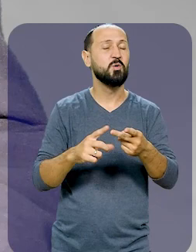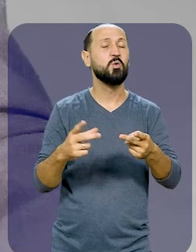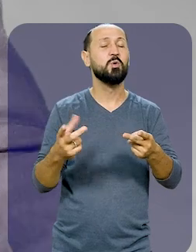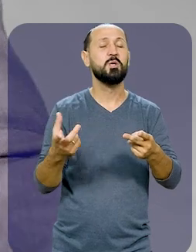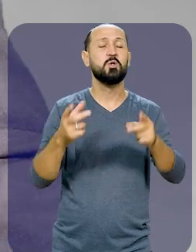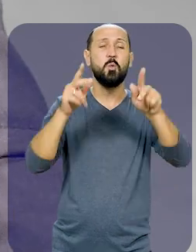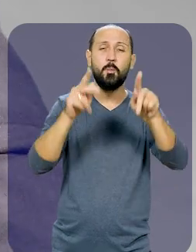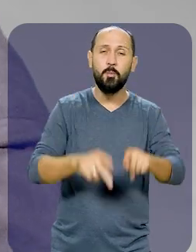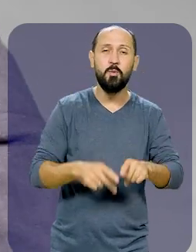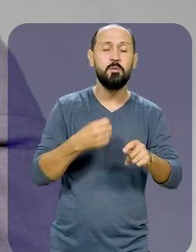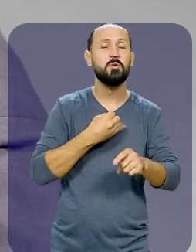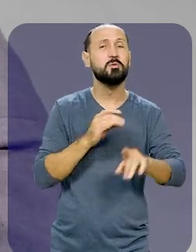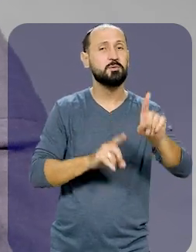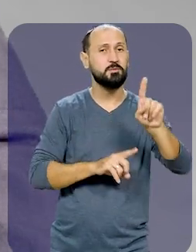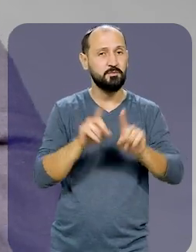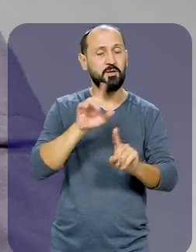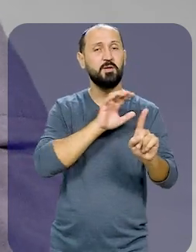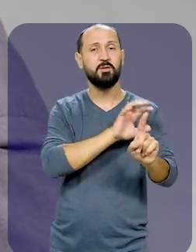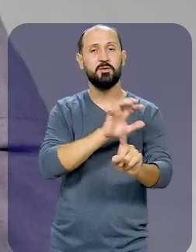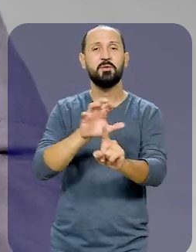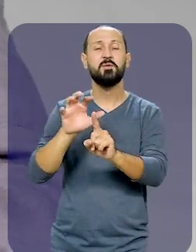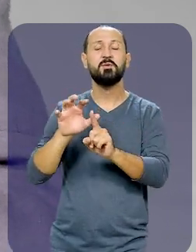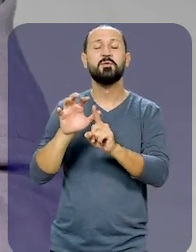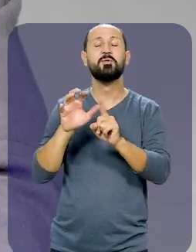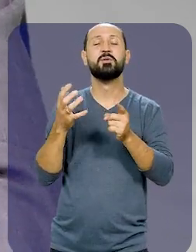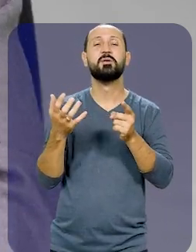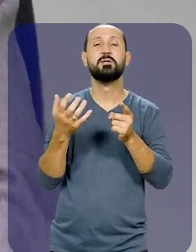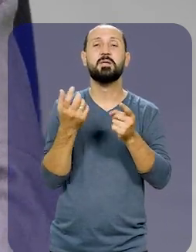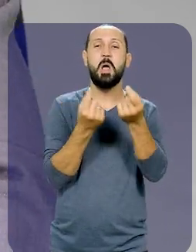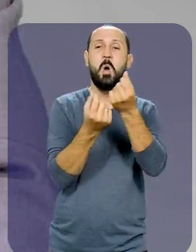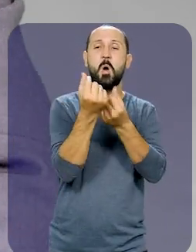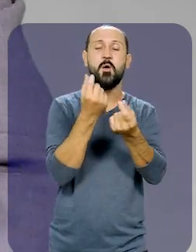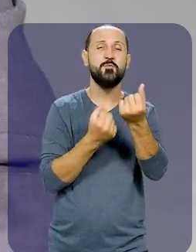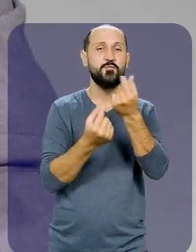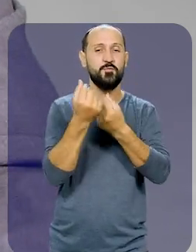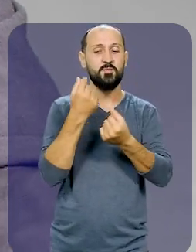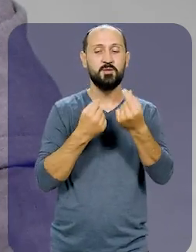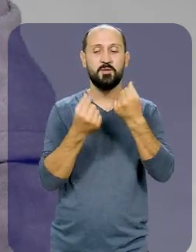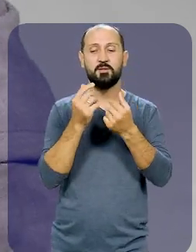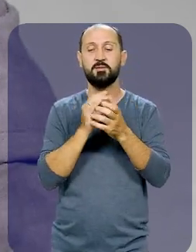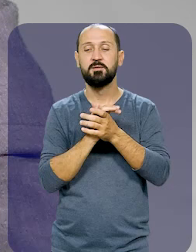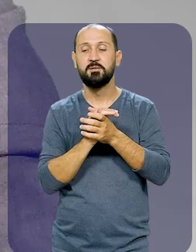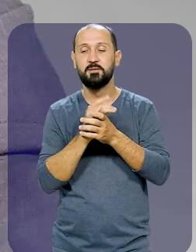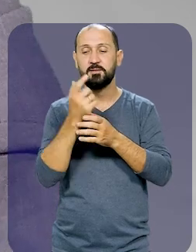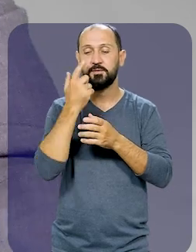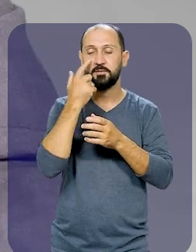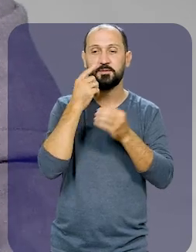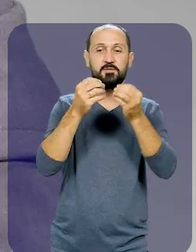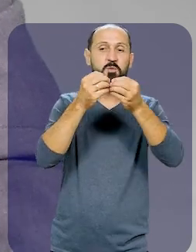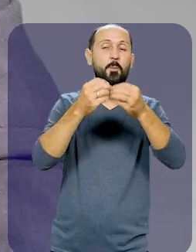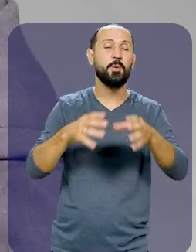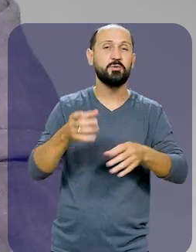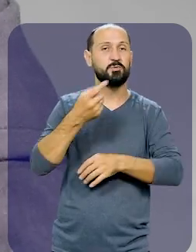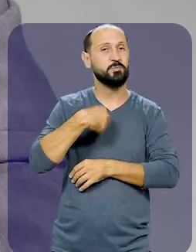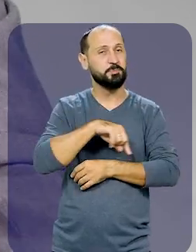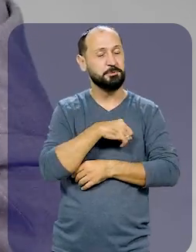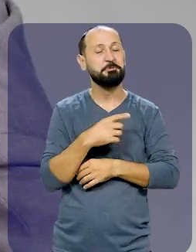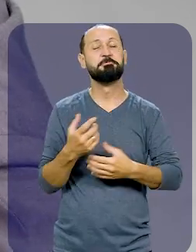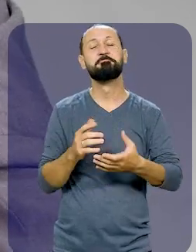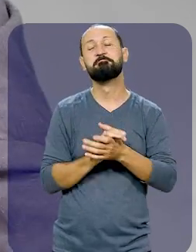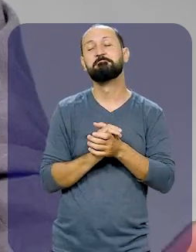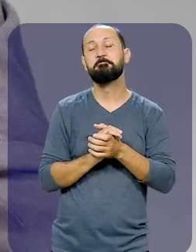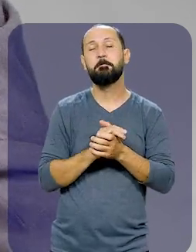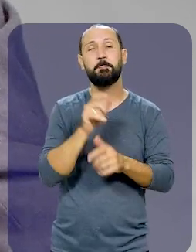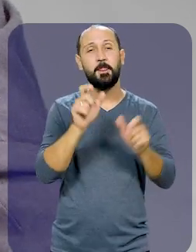pública, vai mexer com as finanças, e isso vai dar um grande prejuízo para